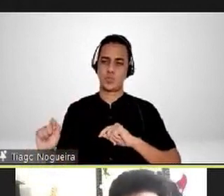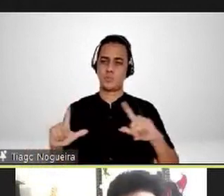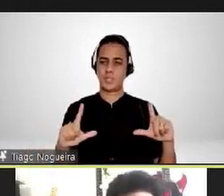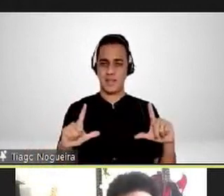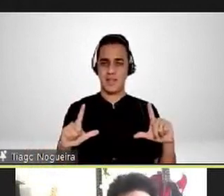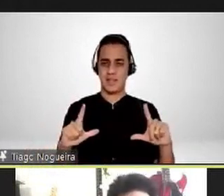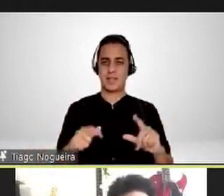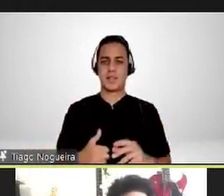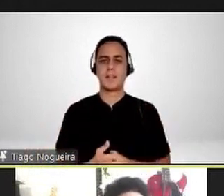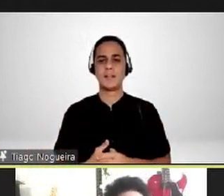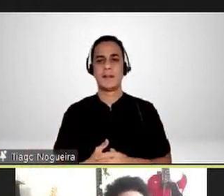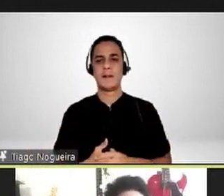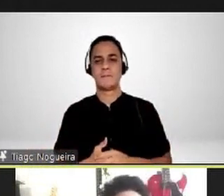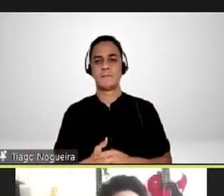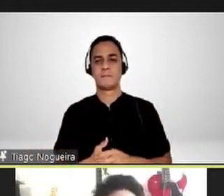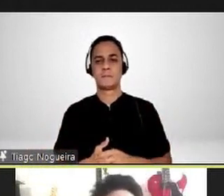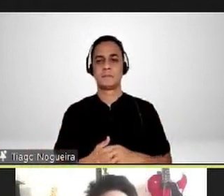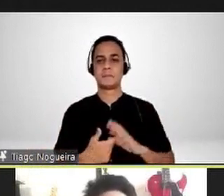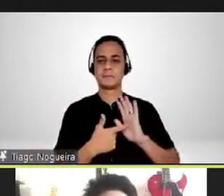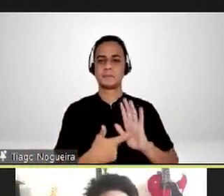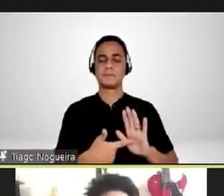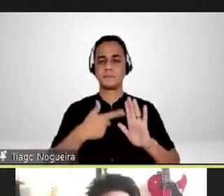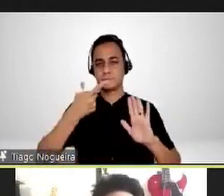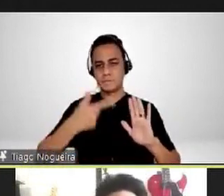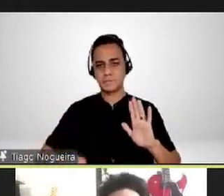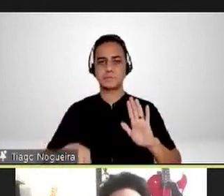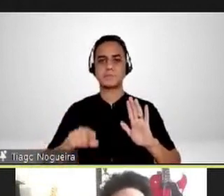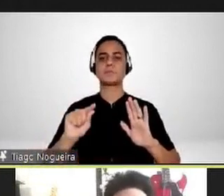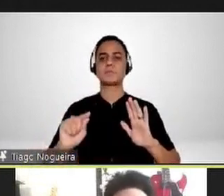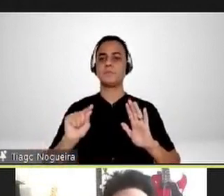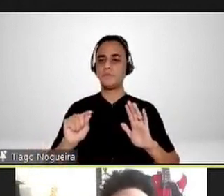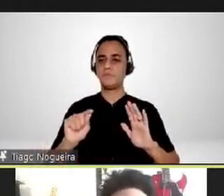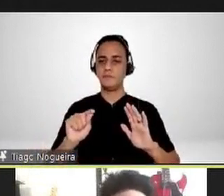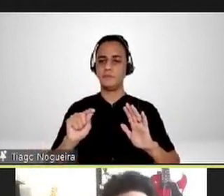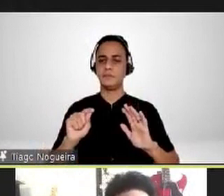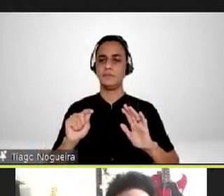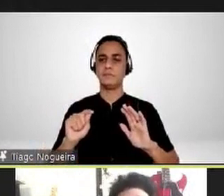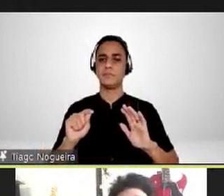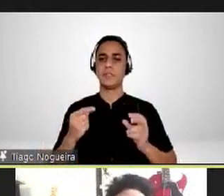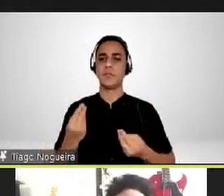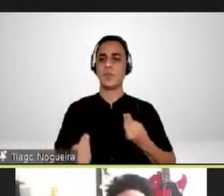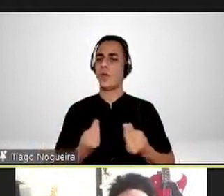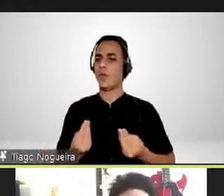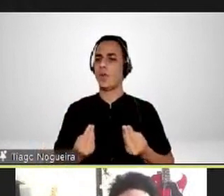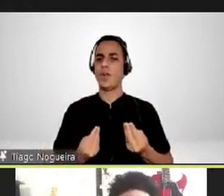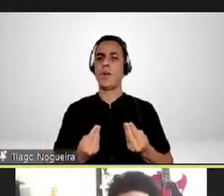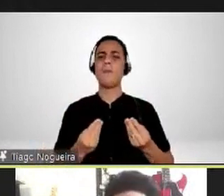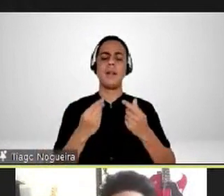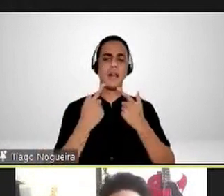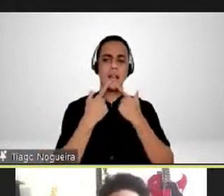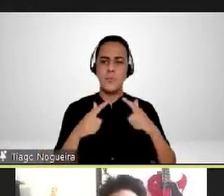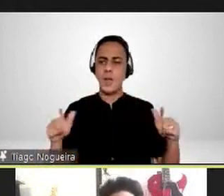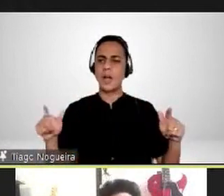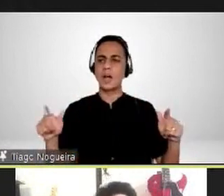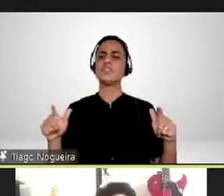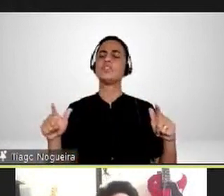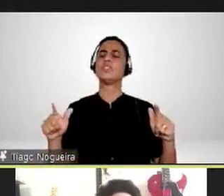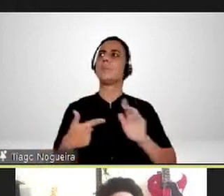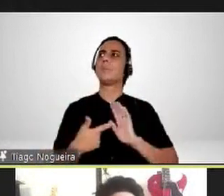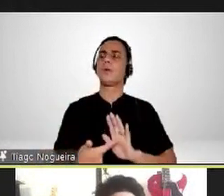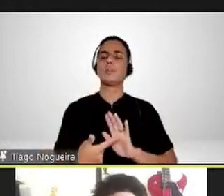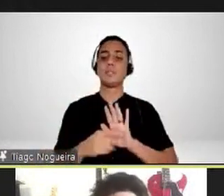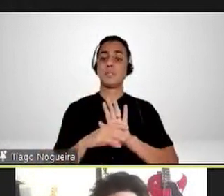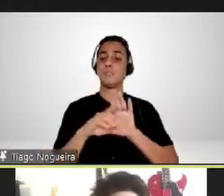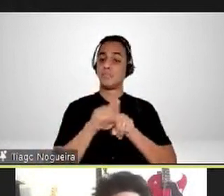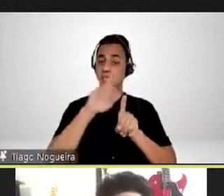eu queria trazer de novo a discussão sobre o sentido da linguagem, sobretudo o conceito